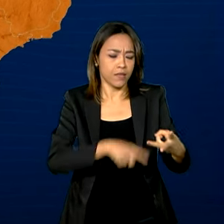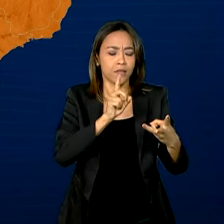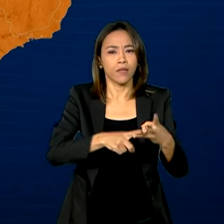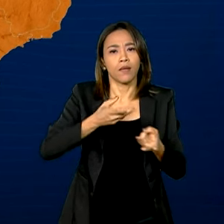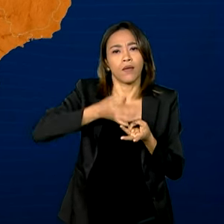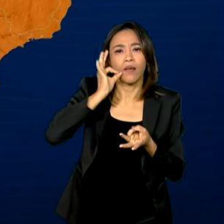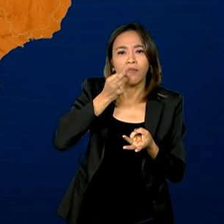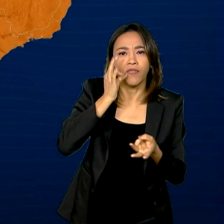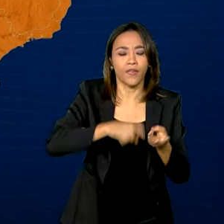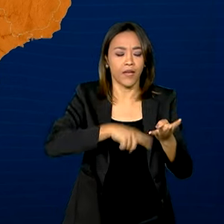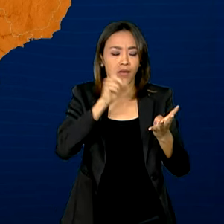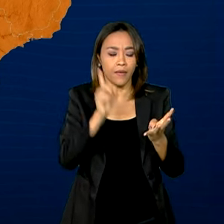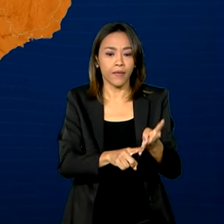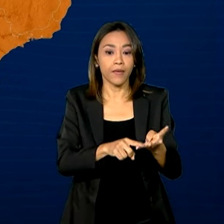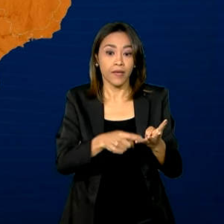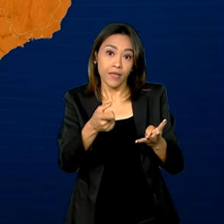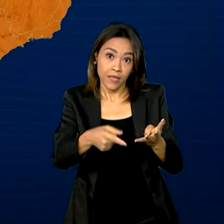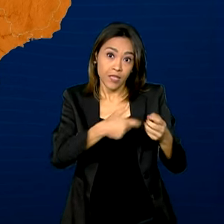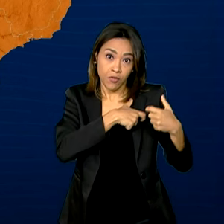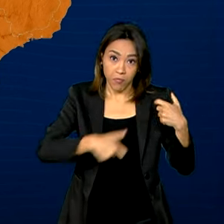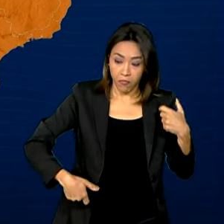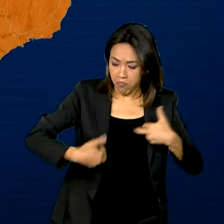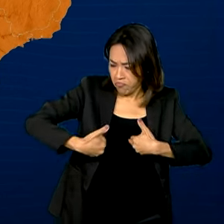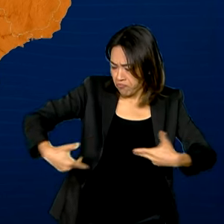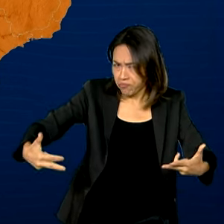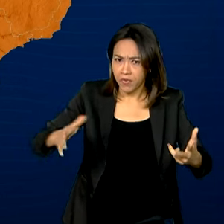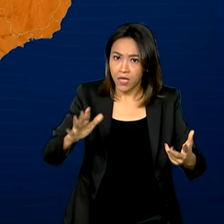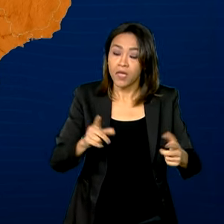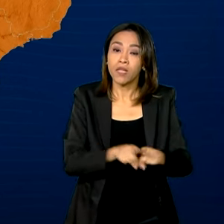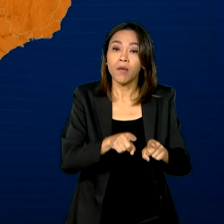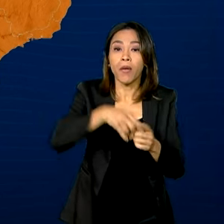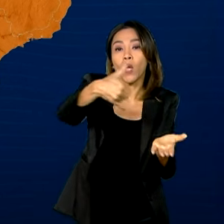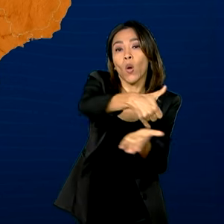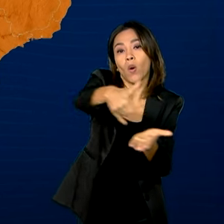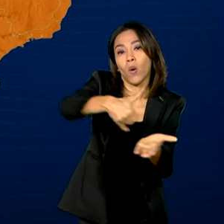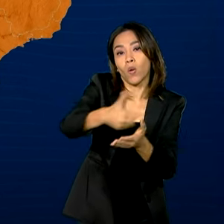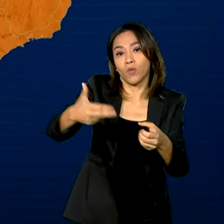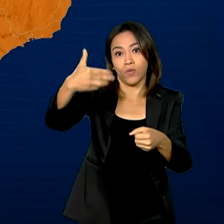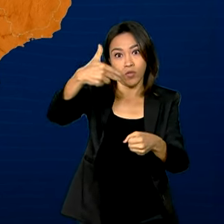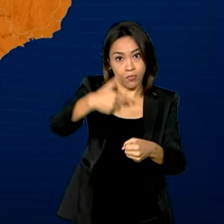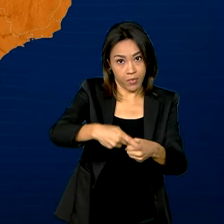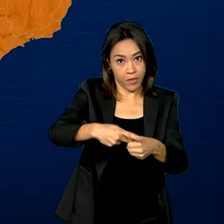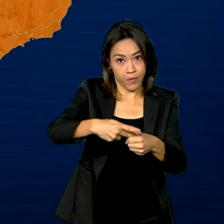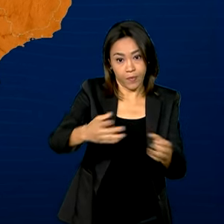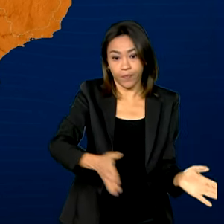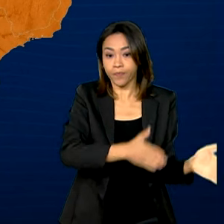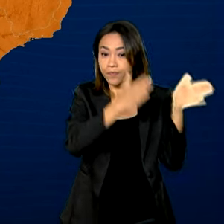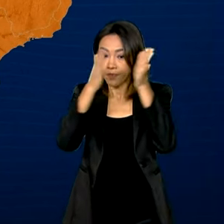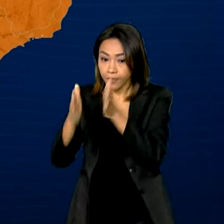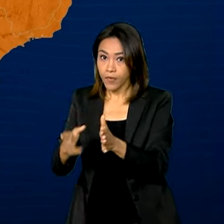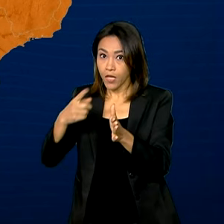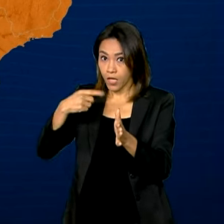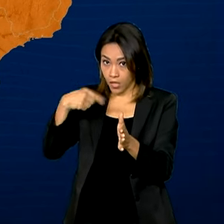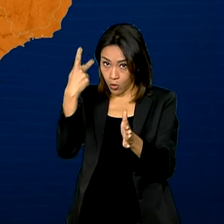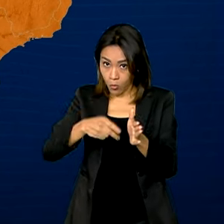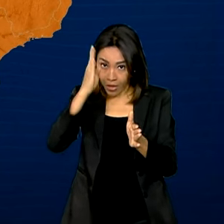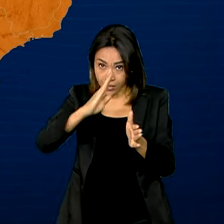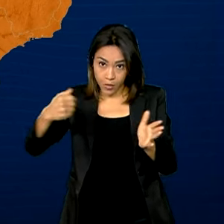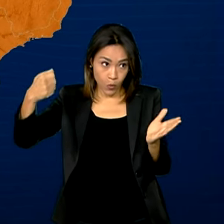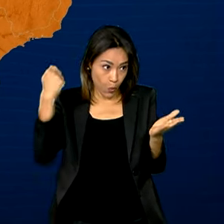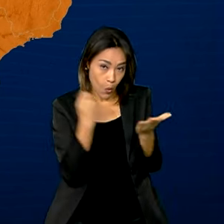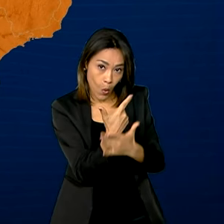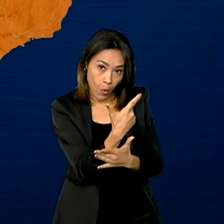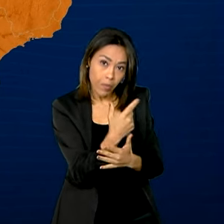café, partes e acessórios de veículos e óleos combustíveis de petróleo. Já os produtos que compramos da Colômbia